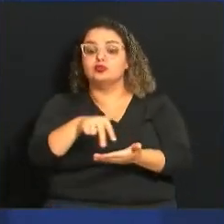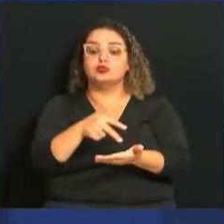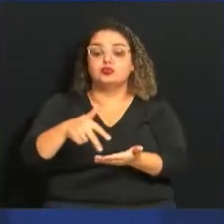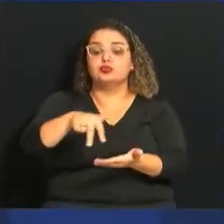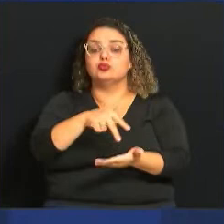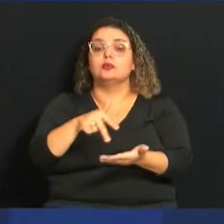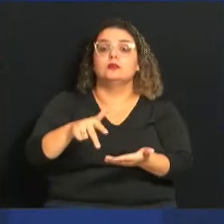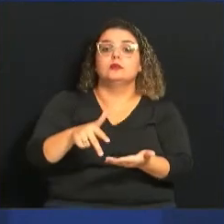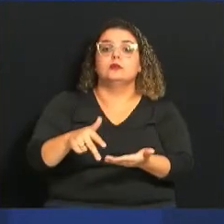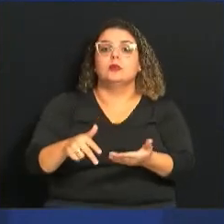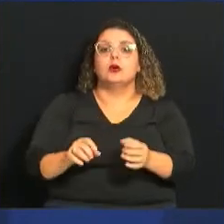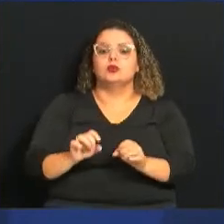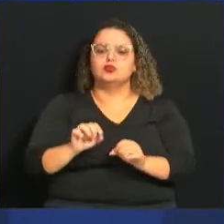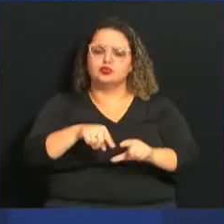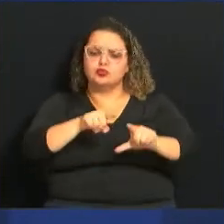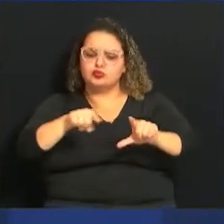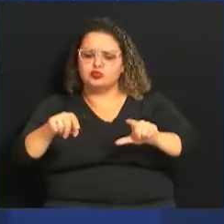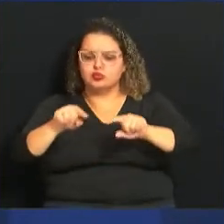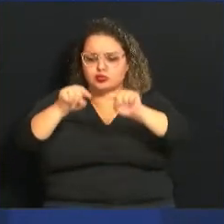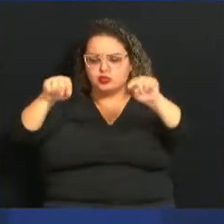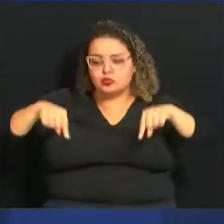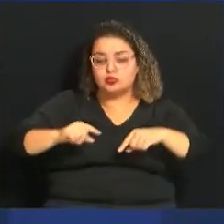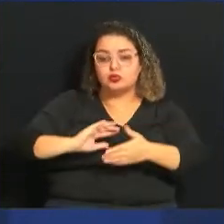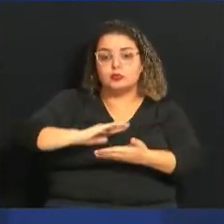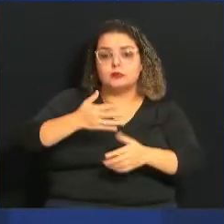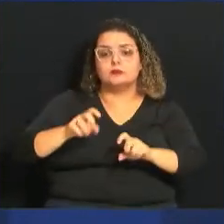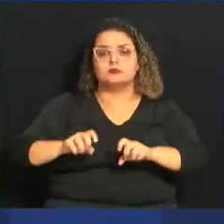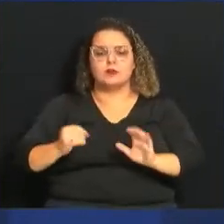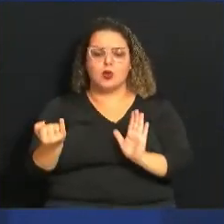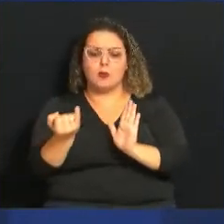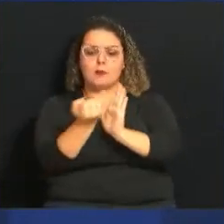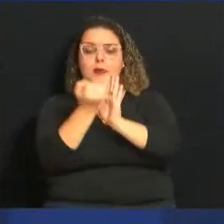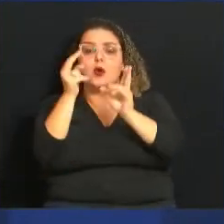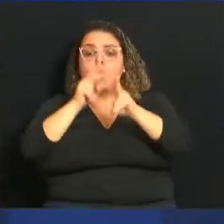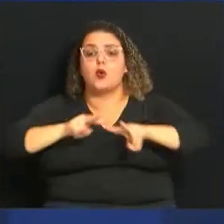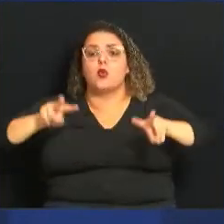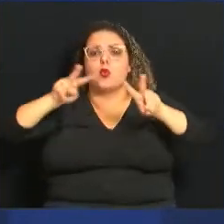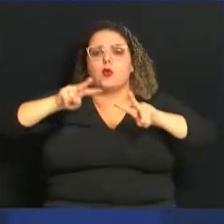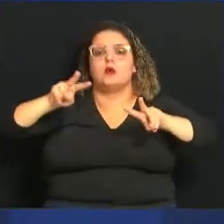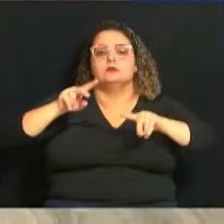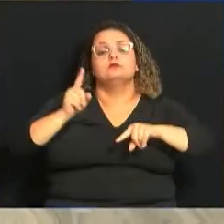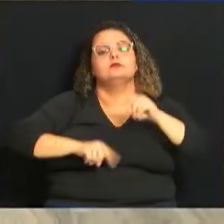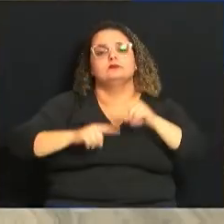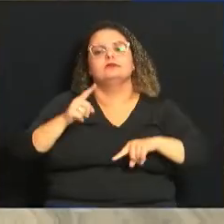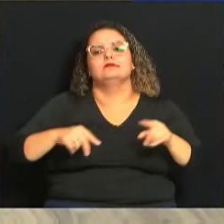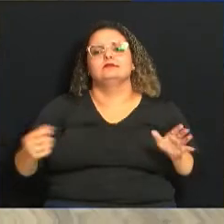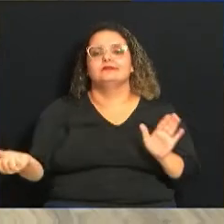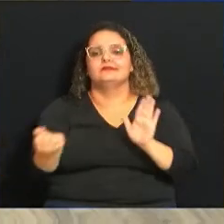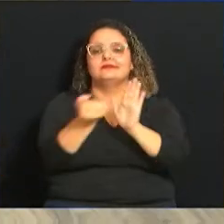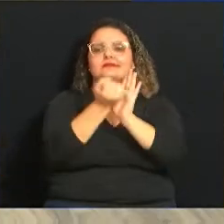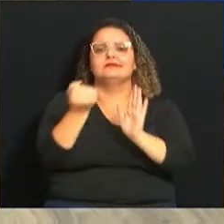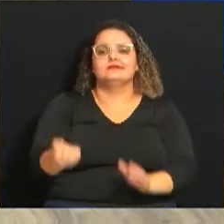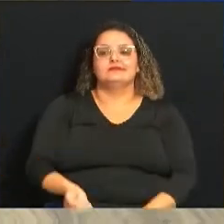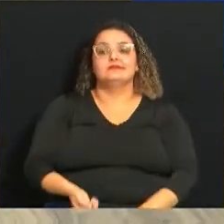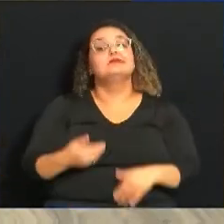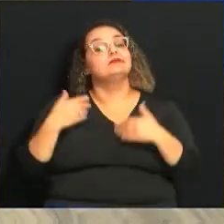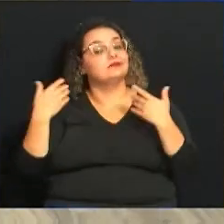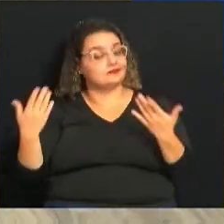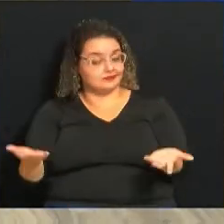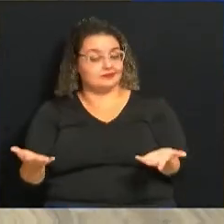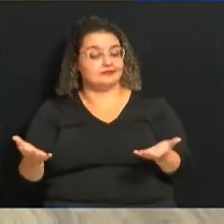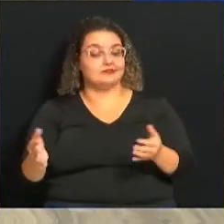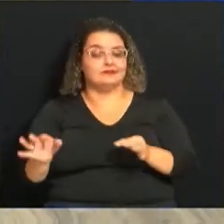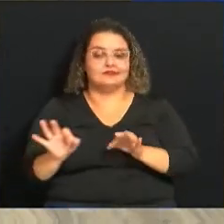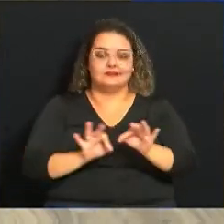elementos gráficos, desenvolve uma identidade visual de produtos e marcas. Então, sobre esta ferramenta